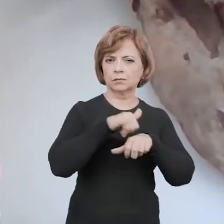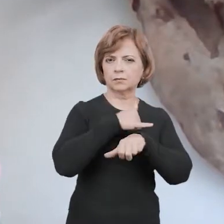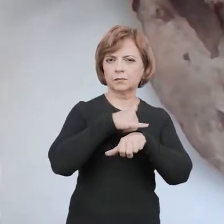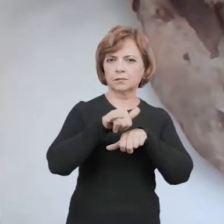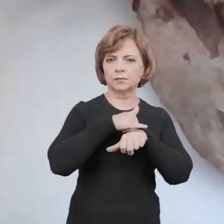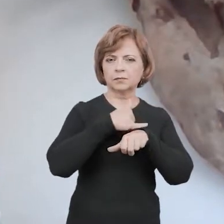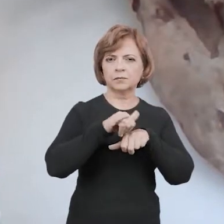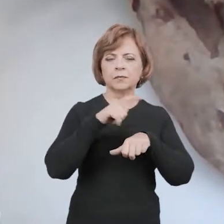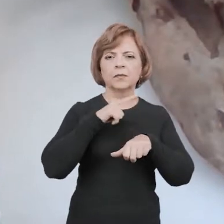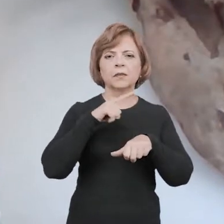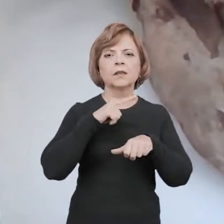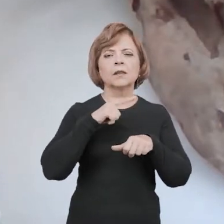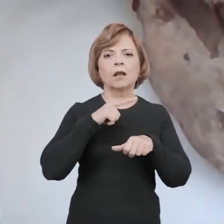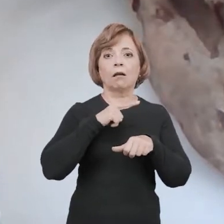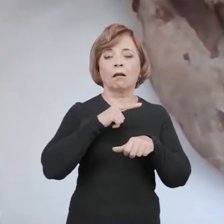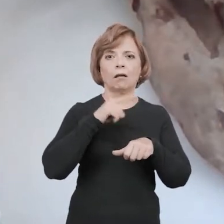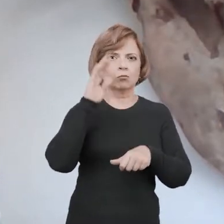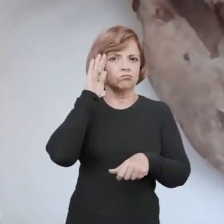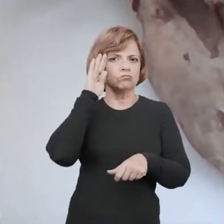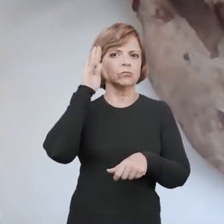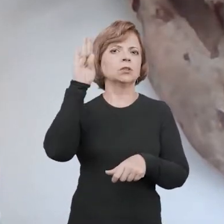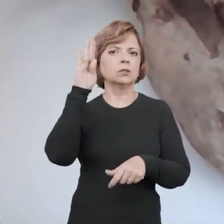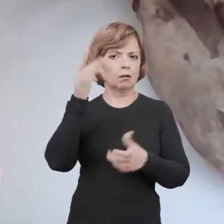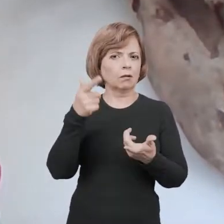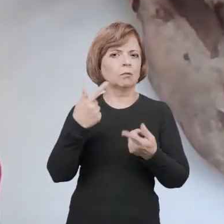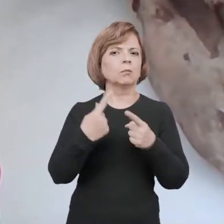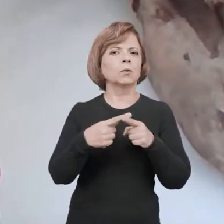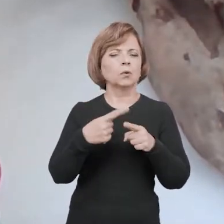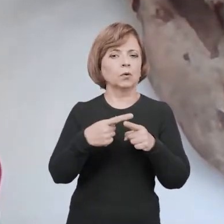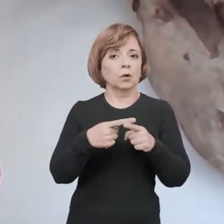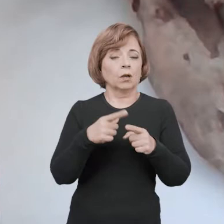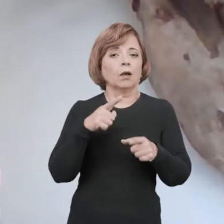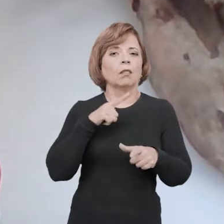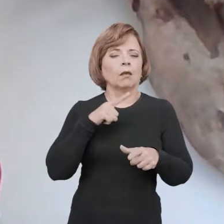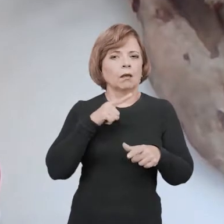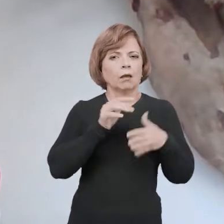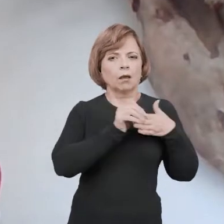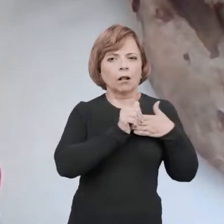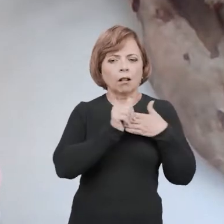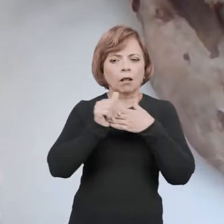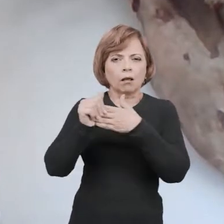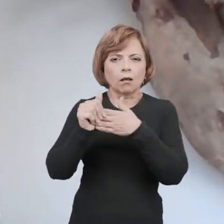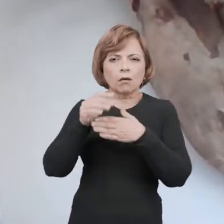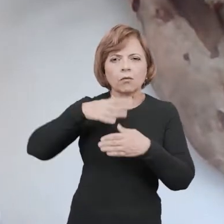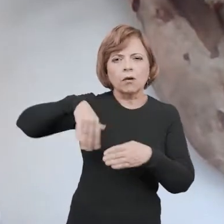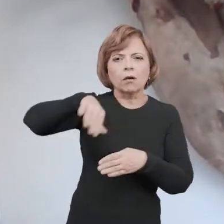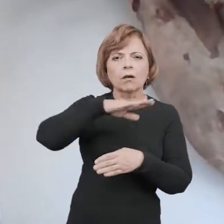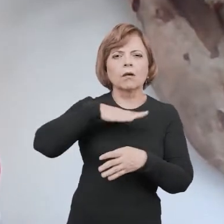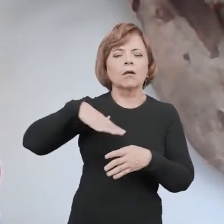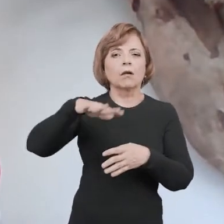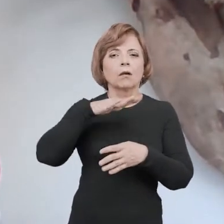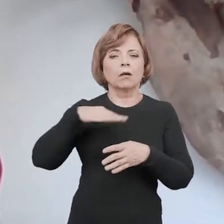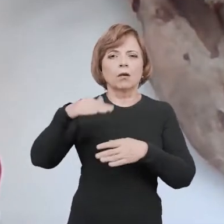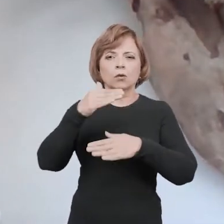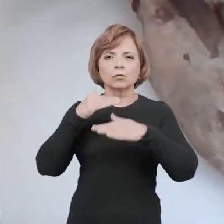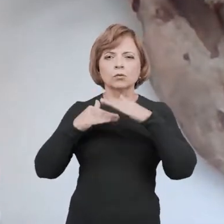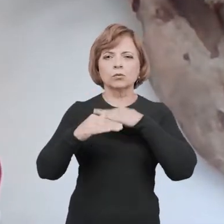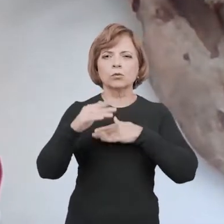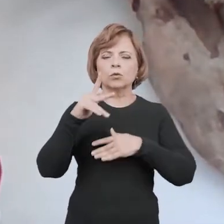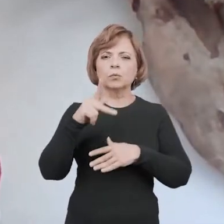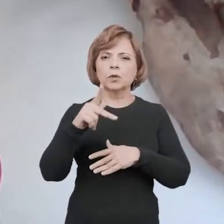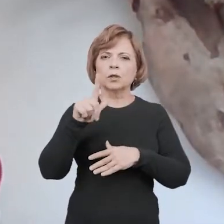Estratégico ocupou uma posição de realce ante a incumbência de conduzir a Subplan rumo